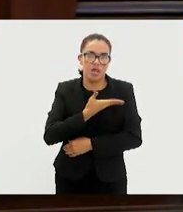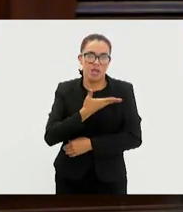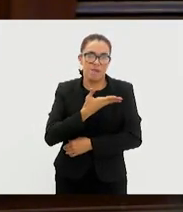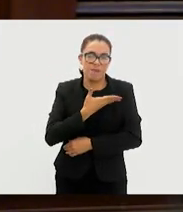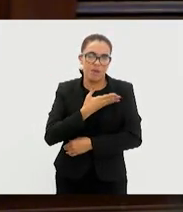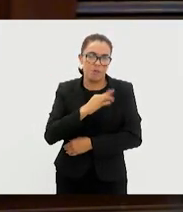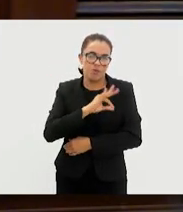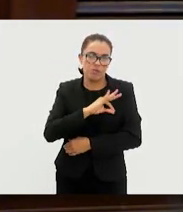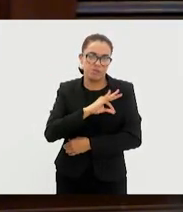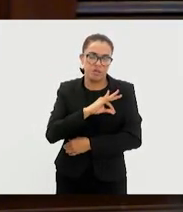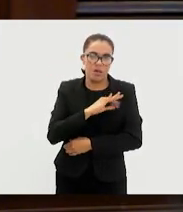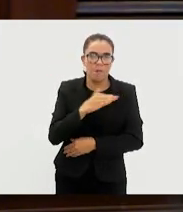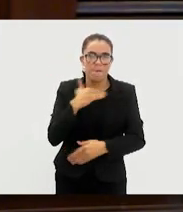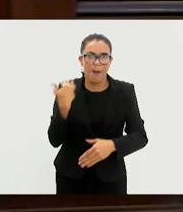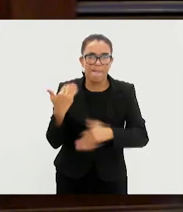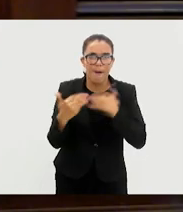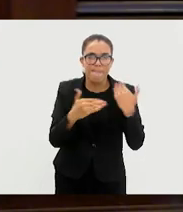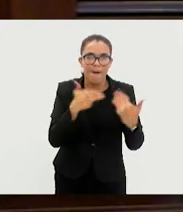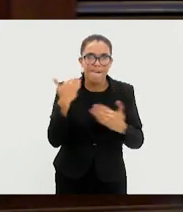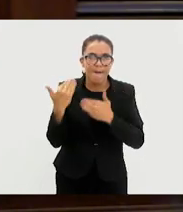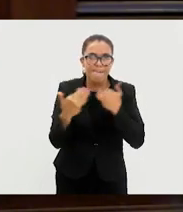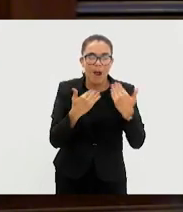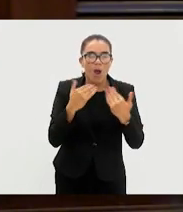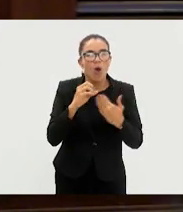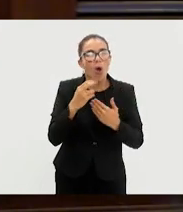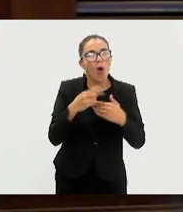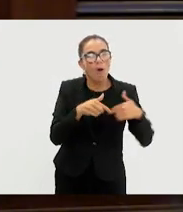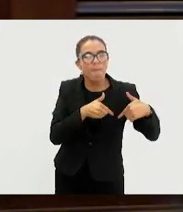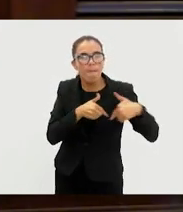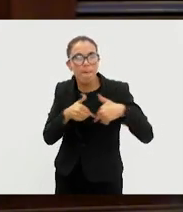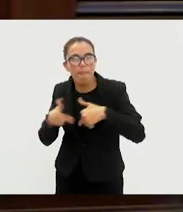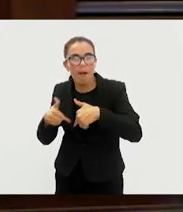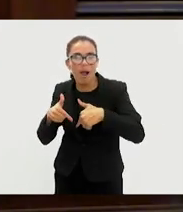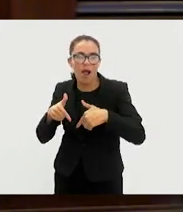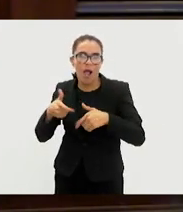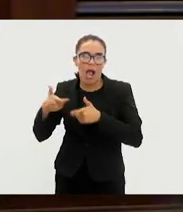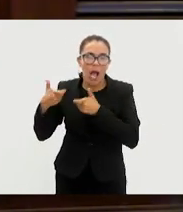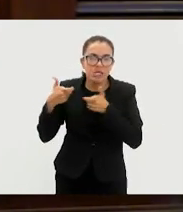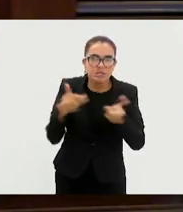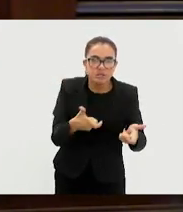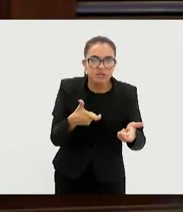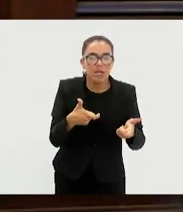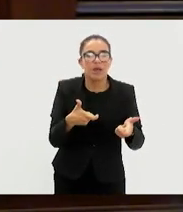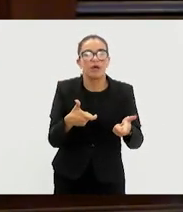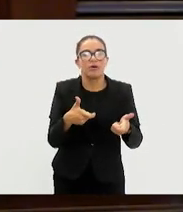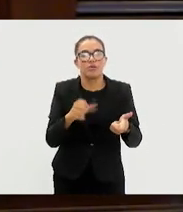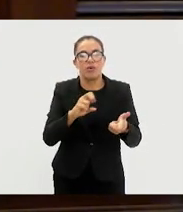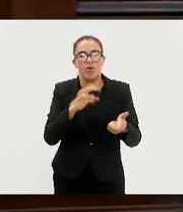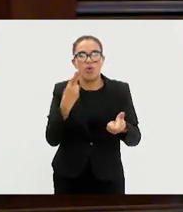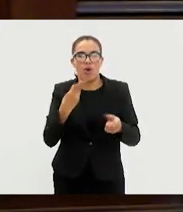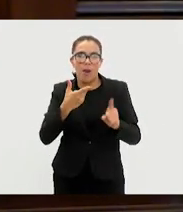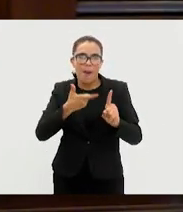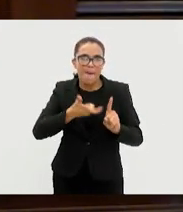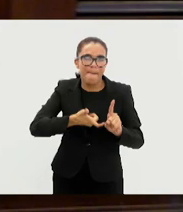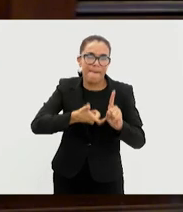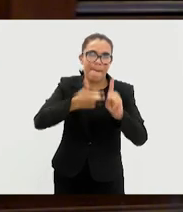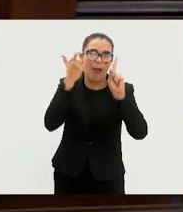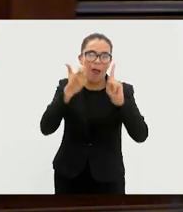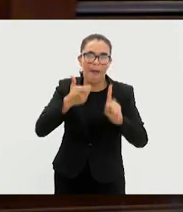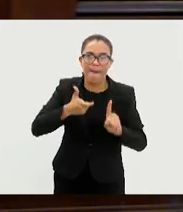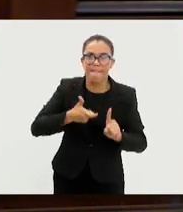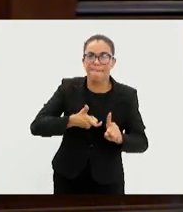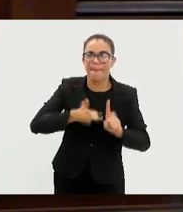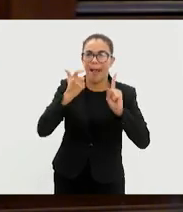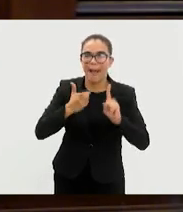Militar, sempre ou reagindo a assaltos, ou seja, executados de uma forma brutal,